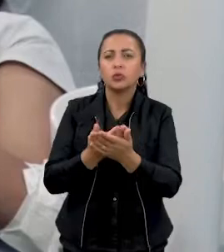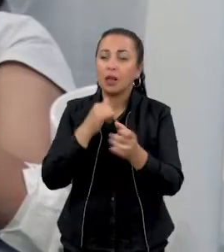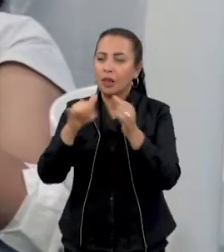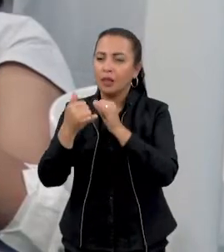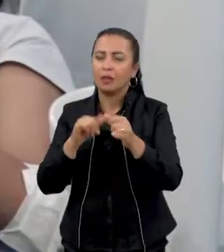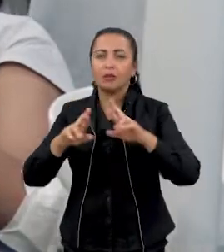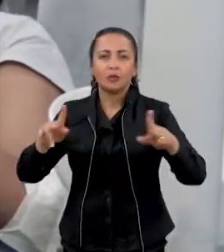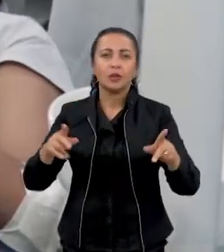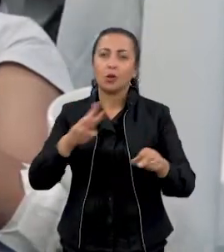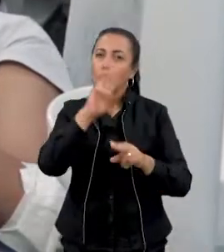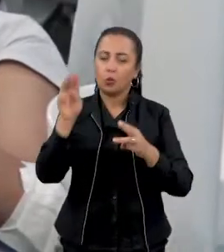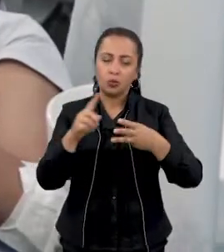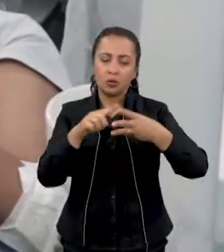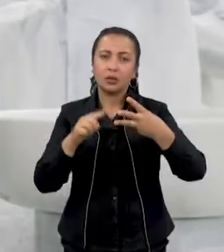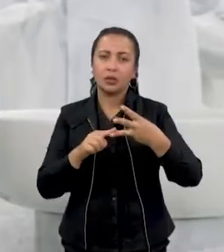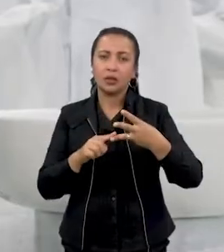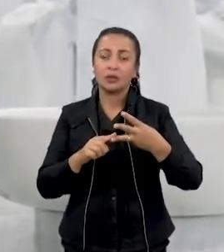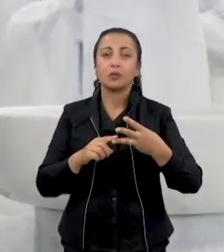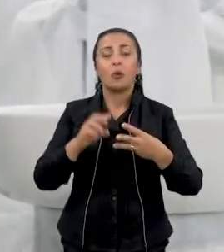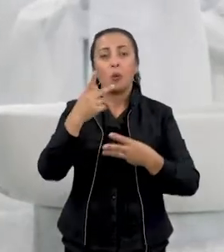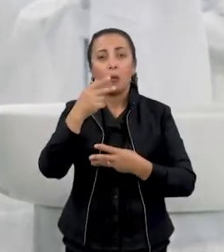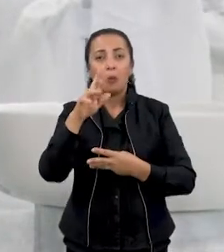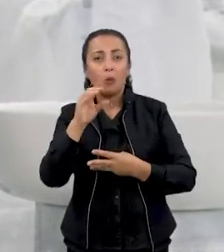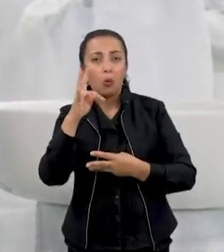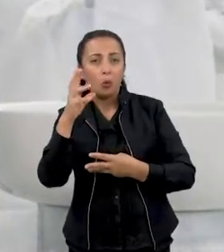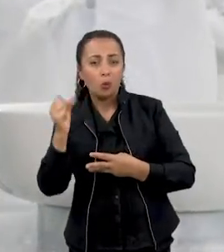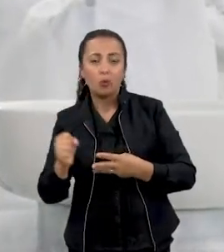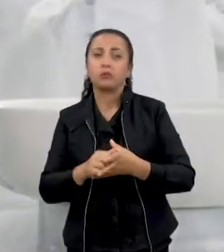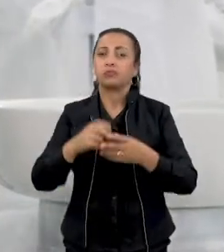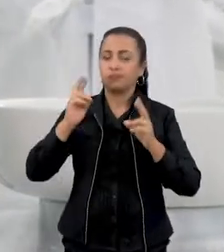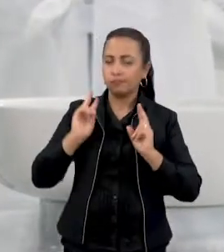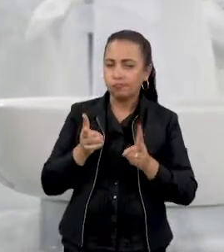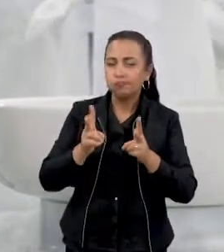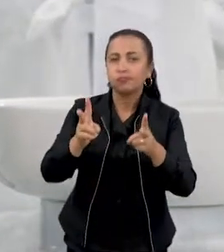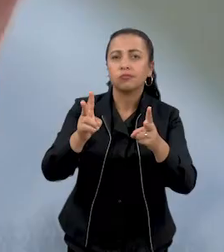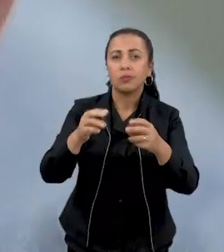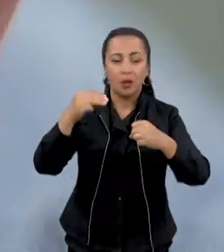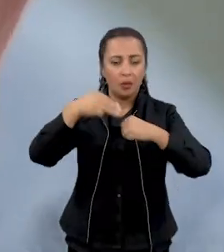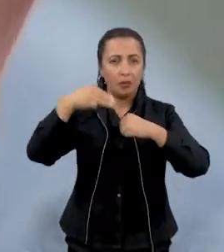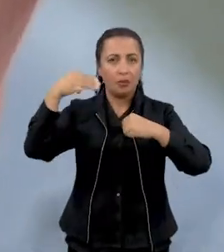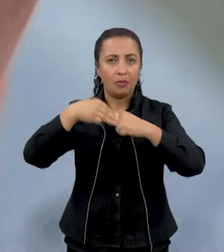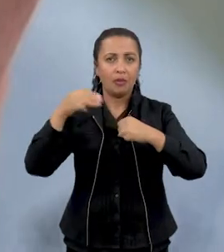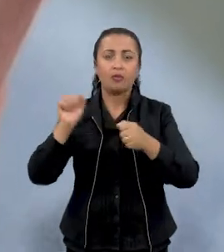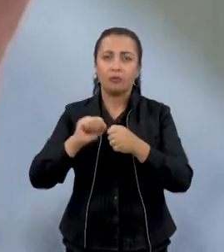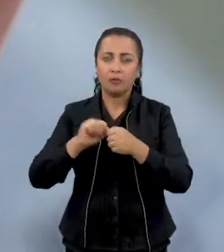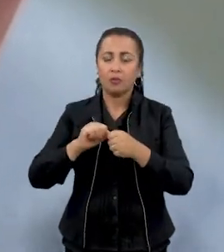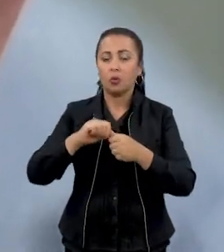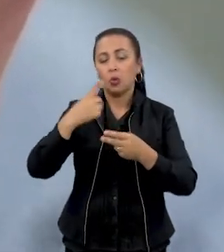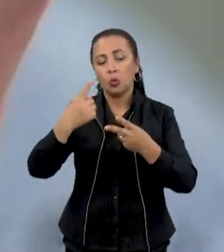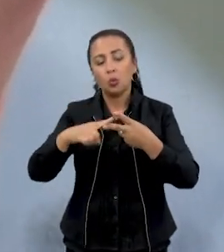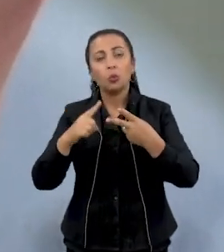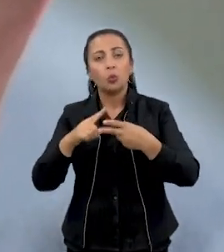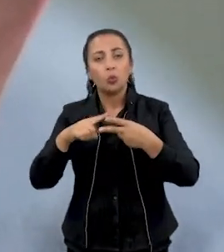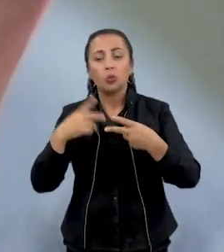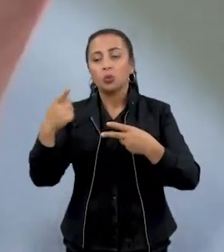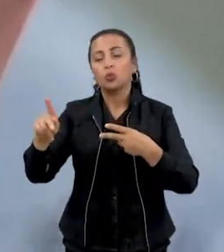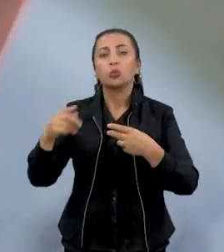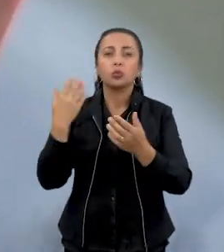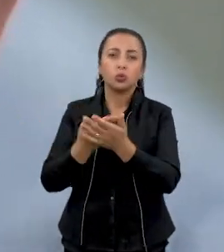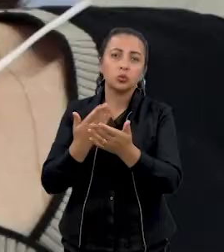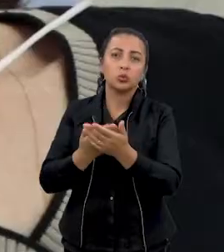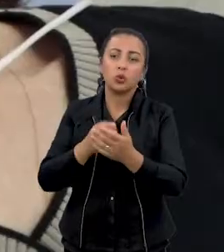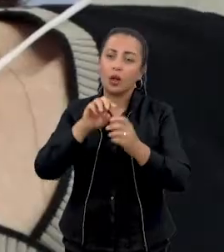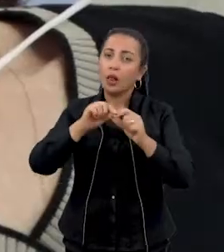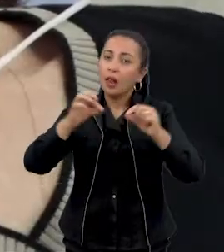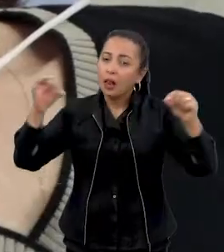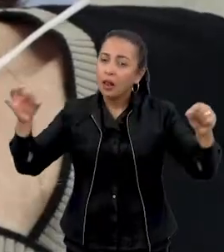dia, a gente utiliza 3 protocolos. Protocolo padrão, que foi executado no mestrado, e mais 2 outros estudos com comprimentos de